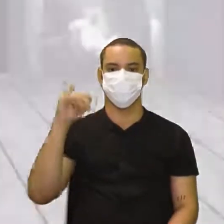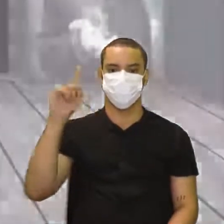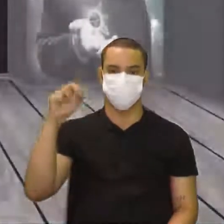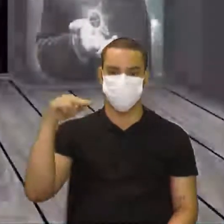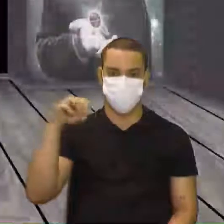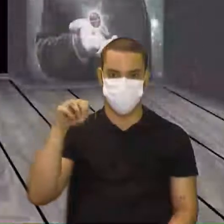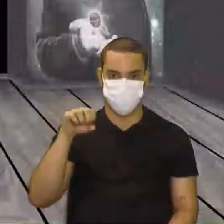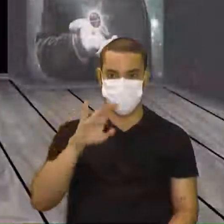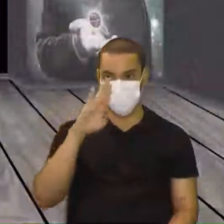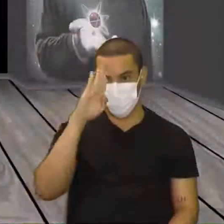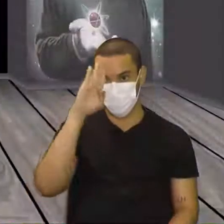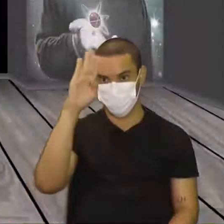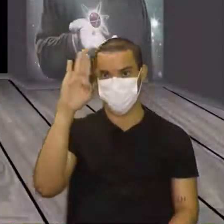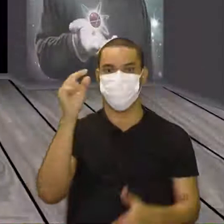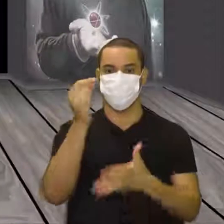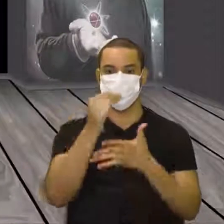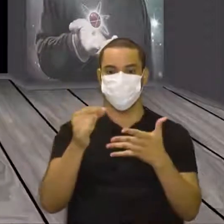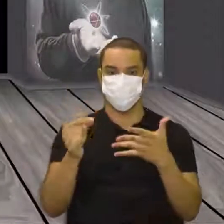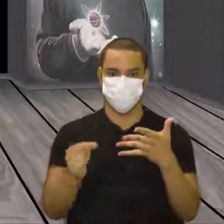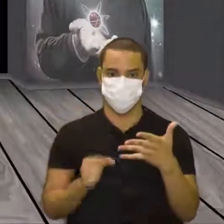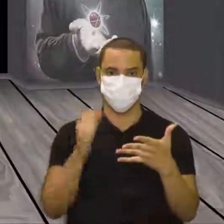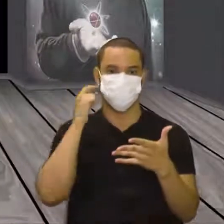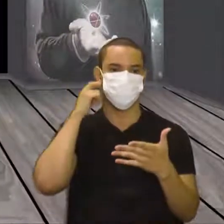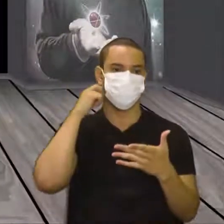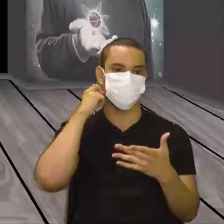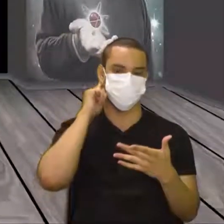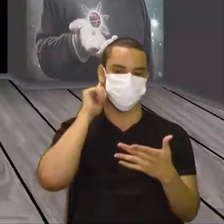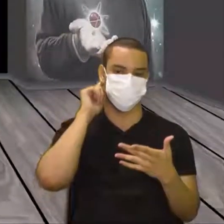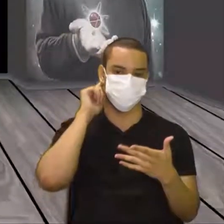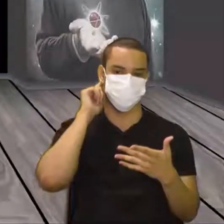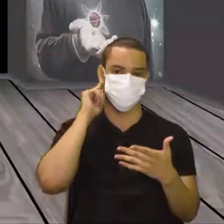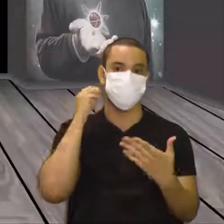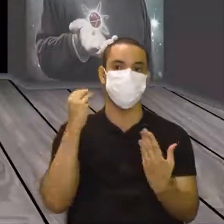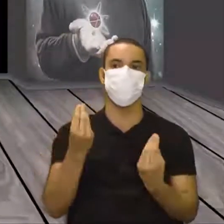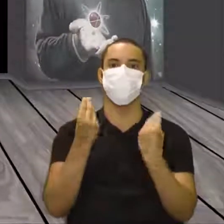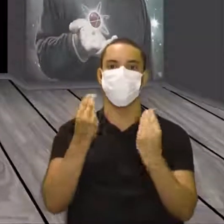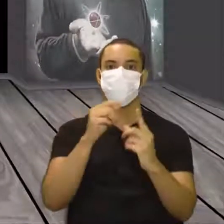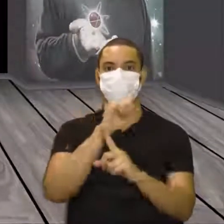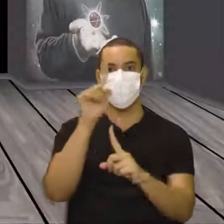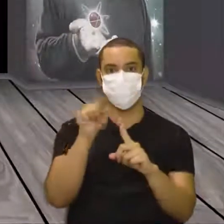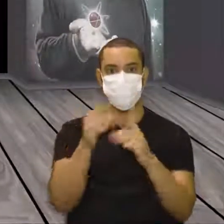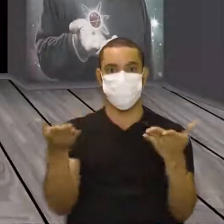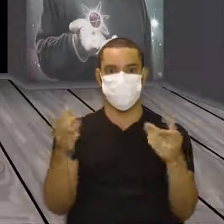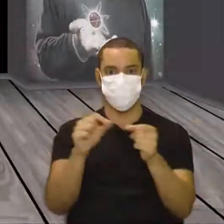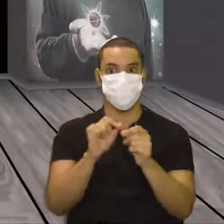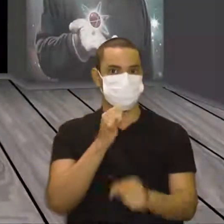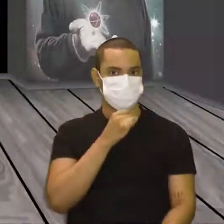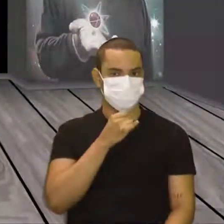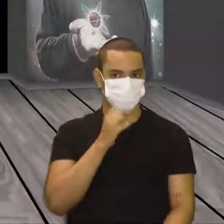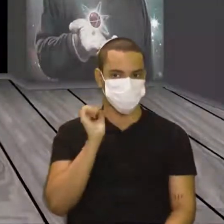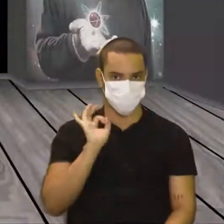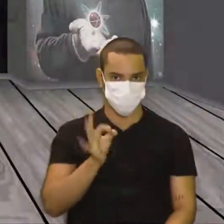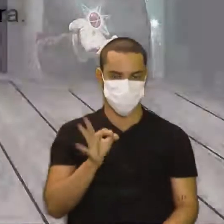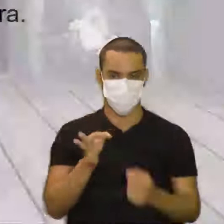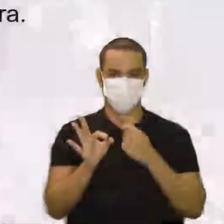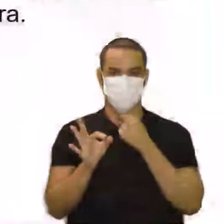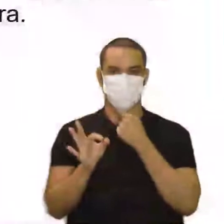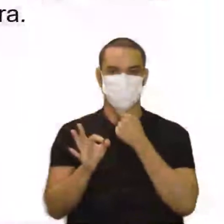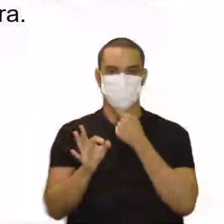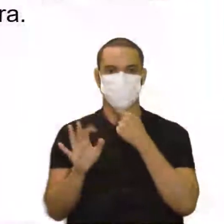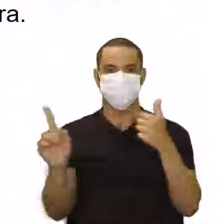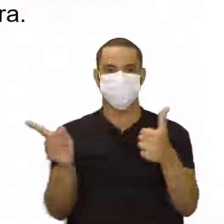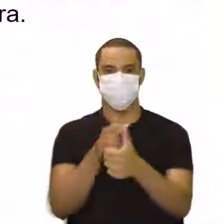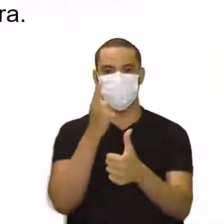vimos os principais componentes, nós vimos para que serve e vamos fazer alguns exemplos. Que tal? Vamos lá? Olha só,